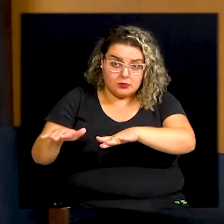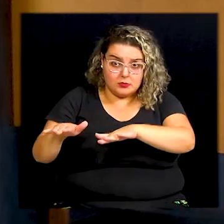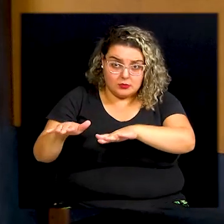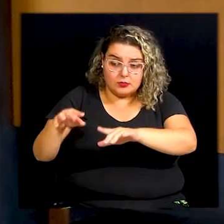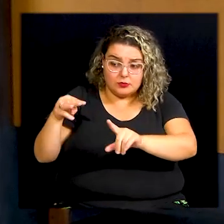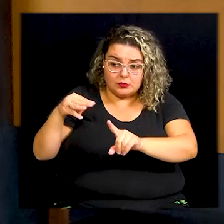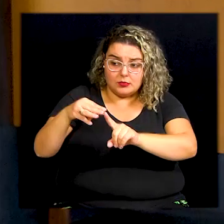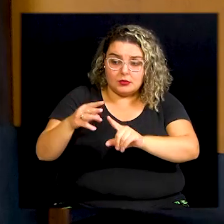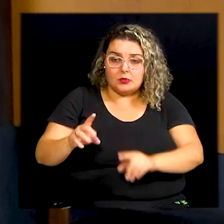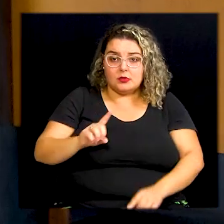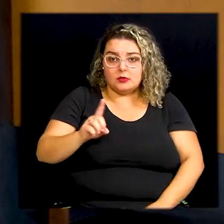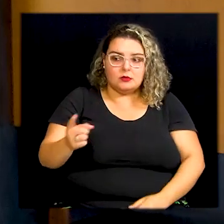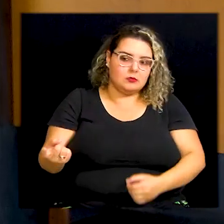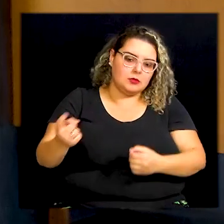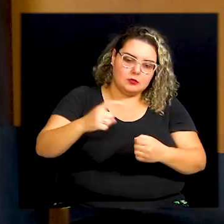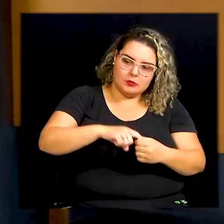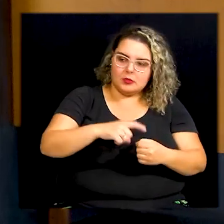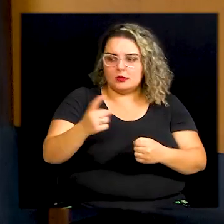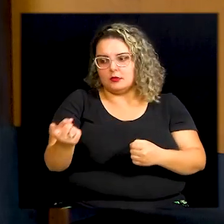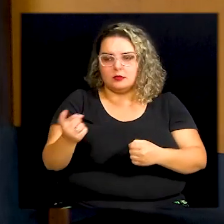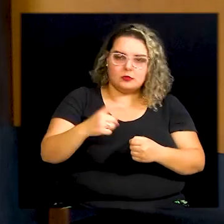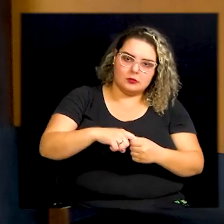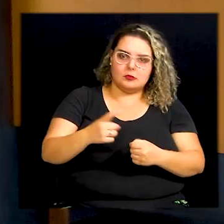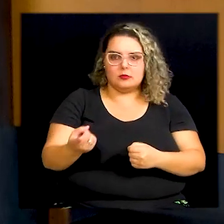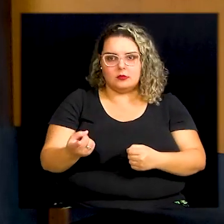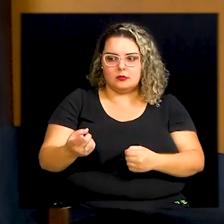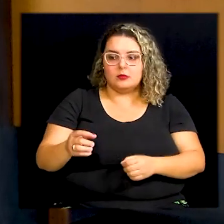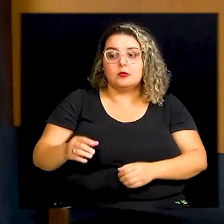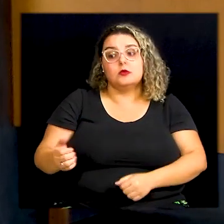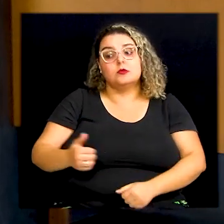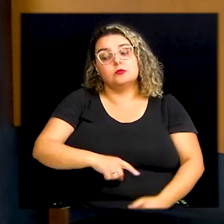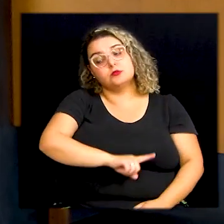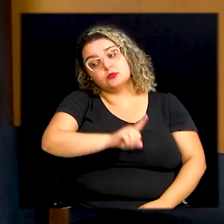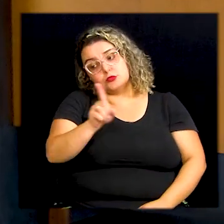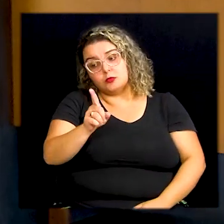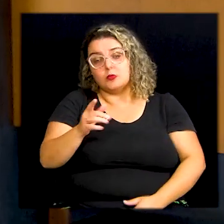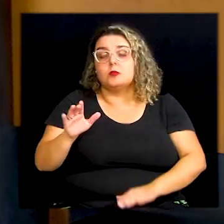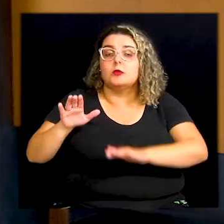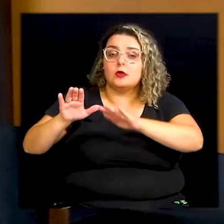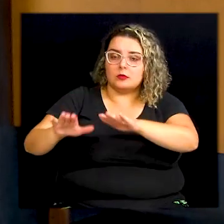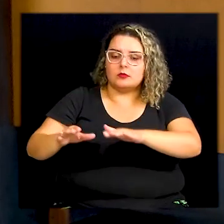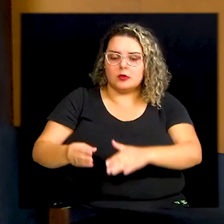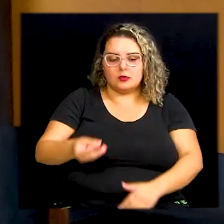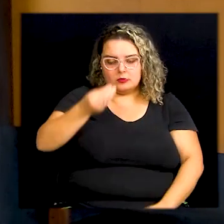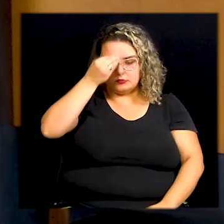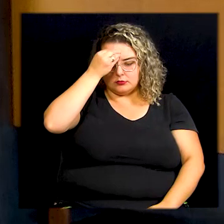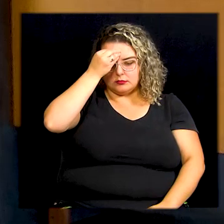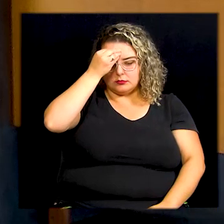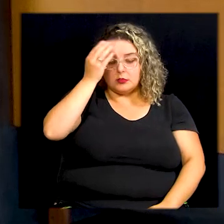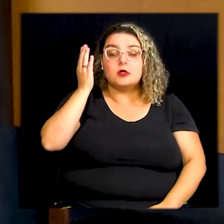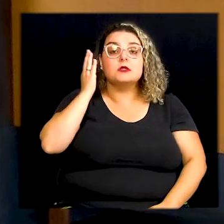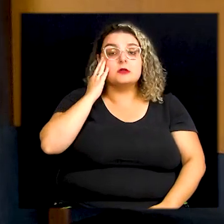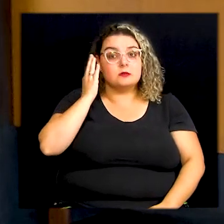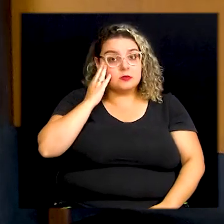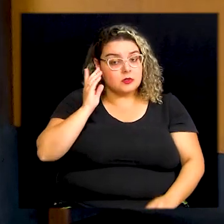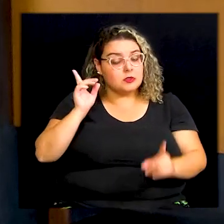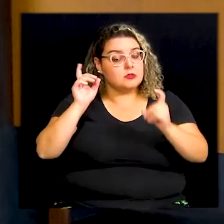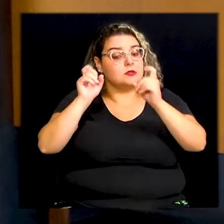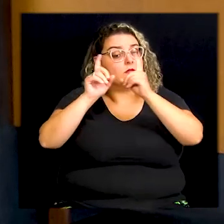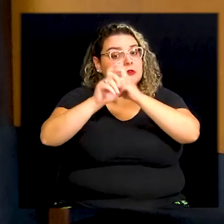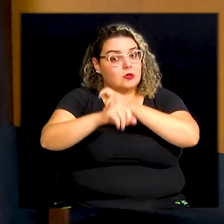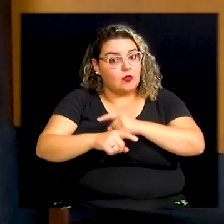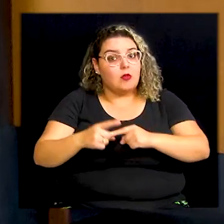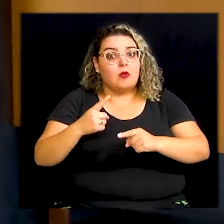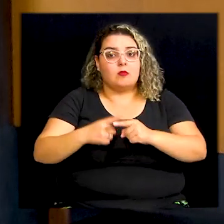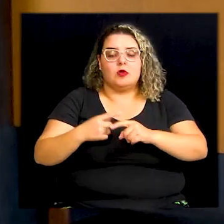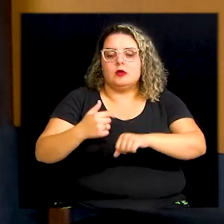né? Não subi para descer, para ficar subindo e descendo, eu subi para ficar e coloquei na minha cabeça. Sabia que ia ser muito